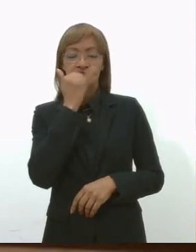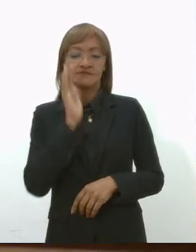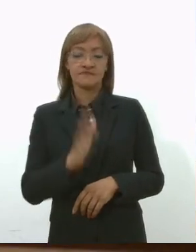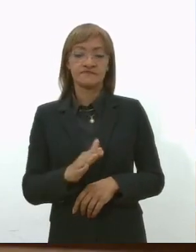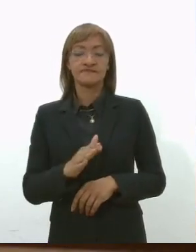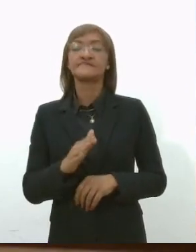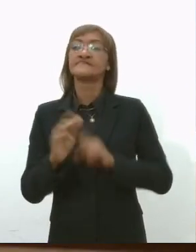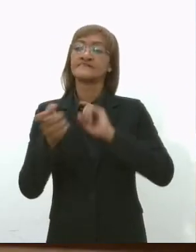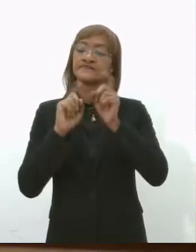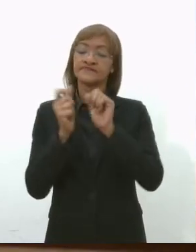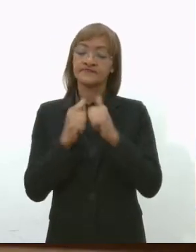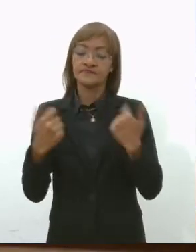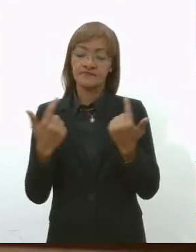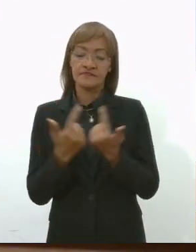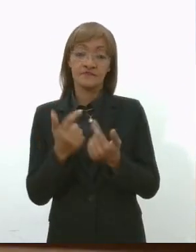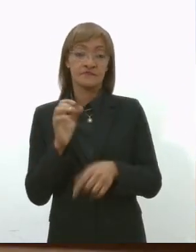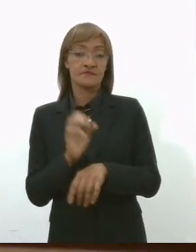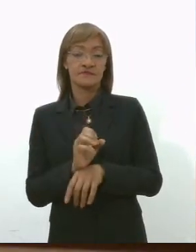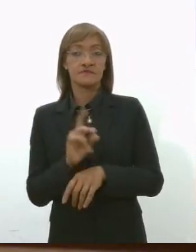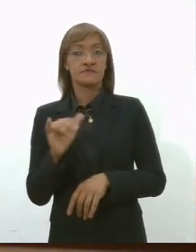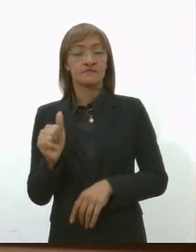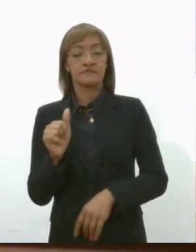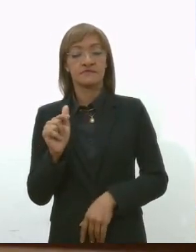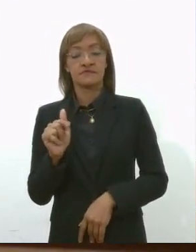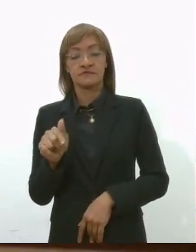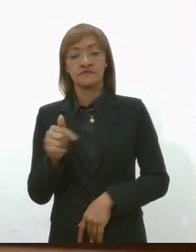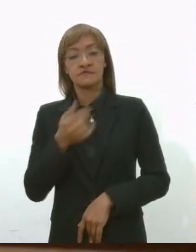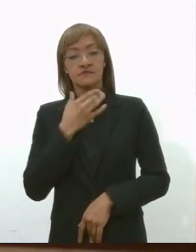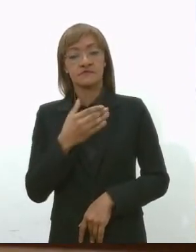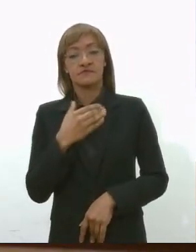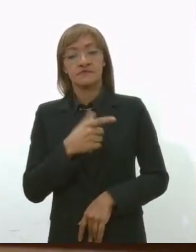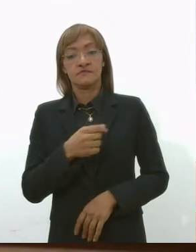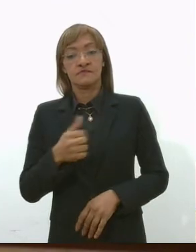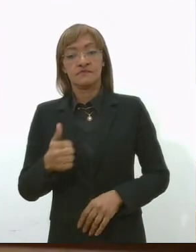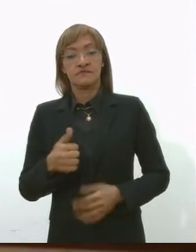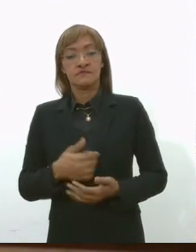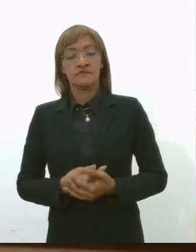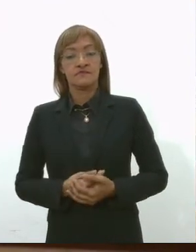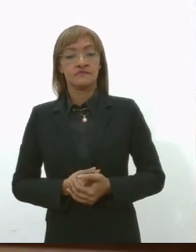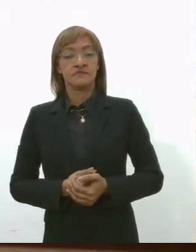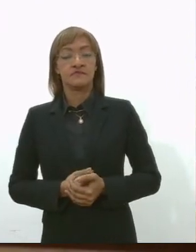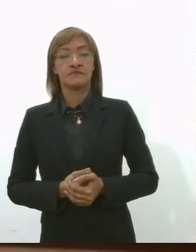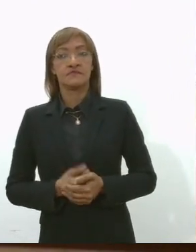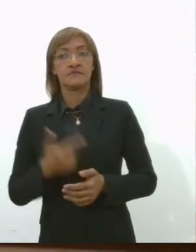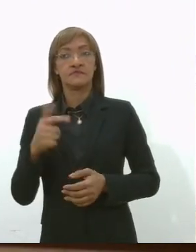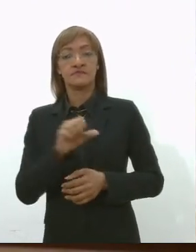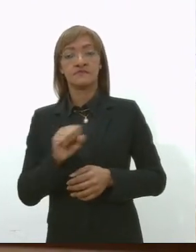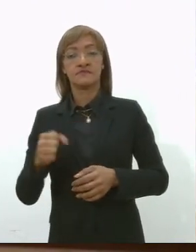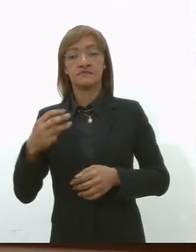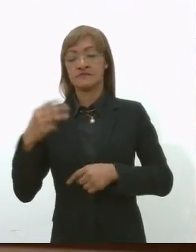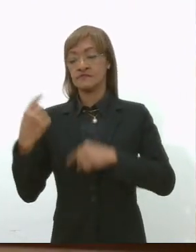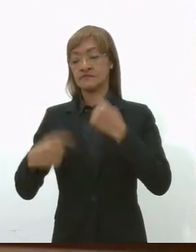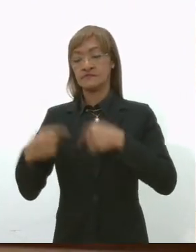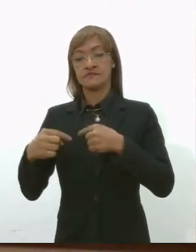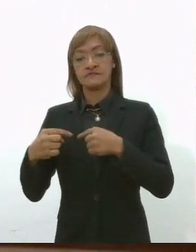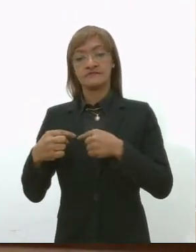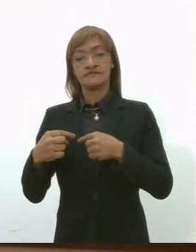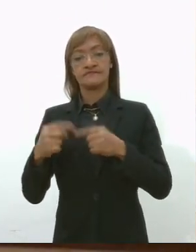Assembleia Legislativa do Estado de Sergipe, realizada no dia 7 de dezembro de 2021. Segundo período da 3ª Sessão Legislativa